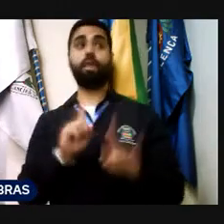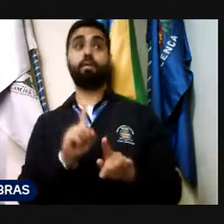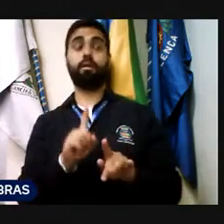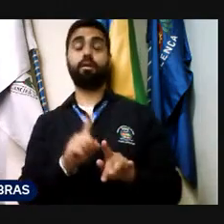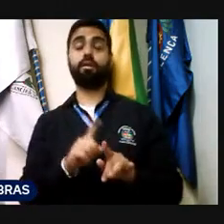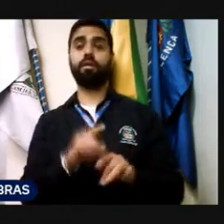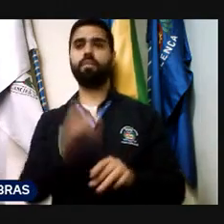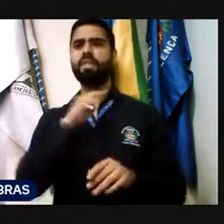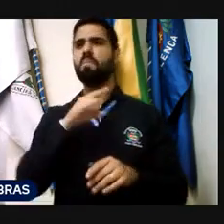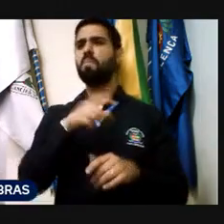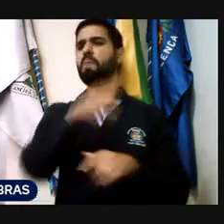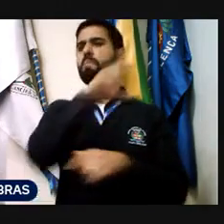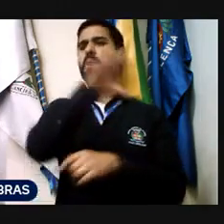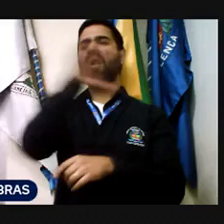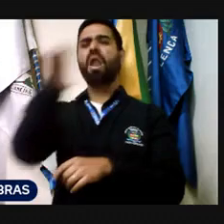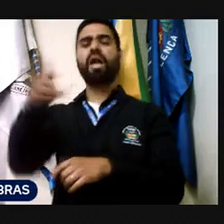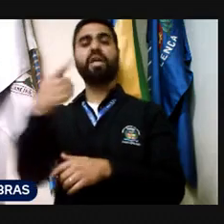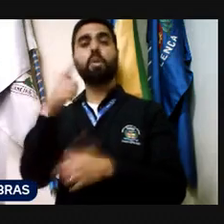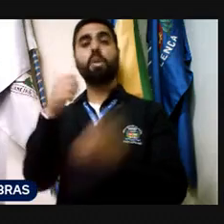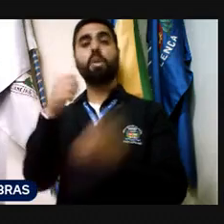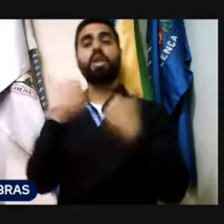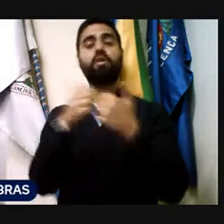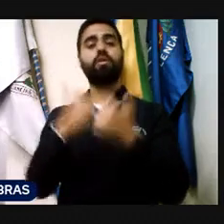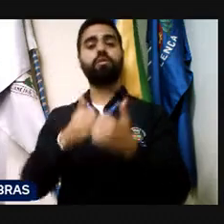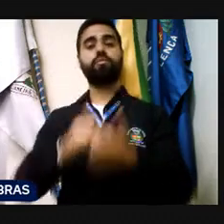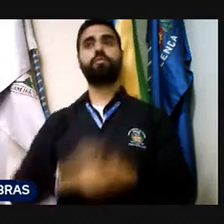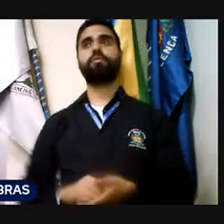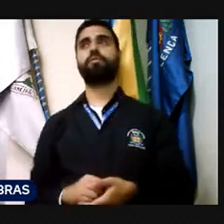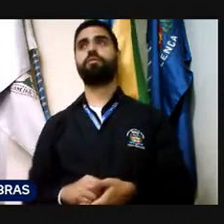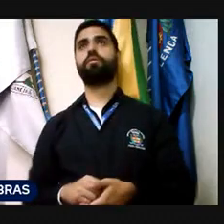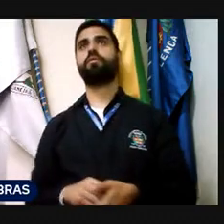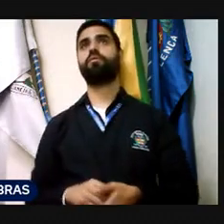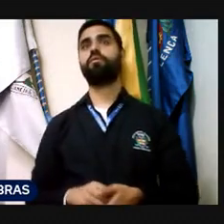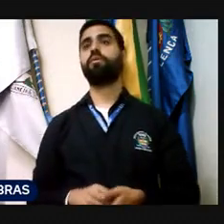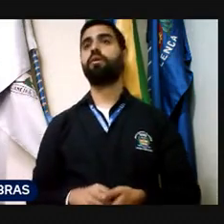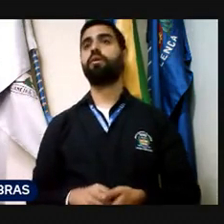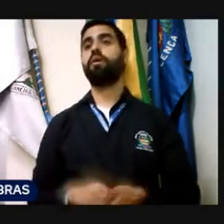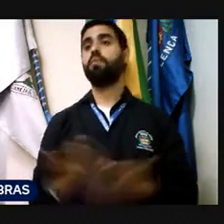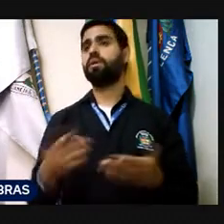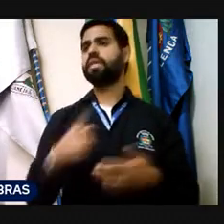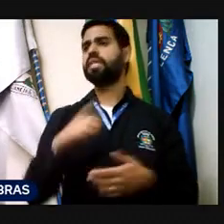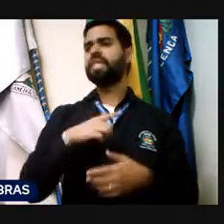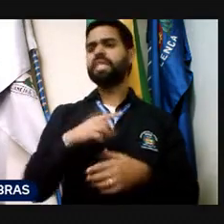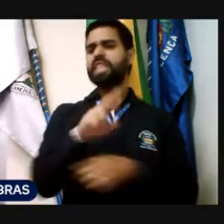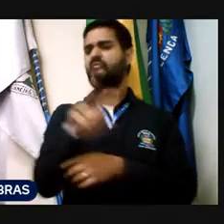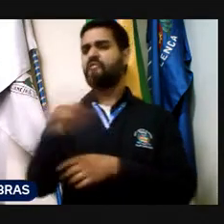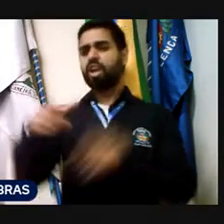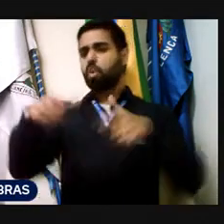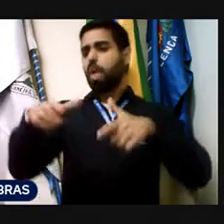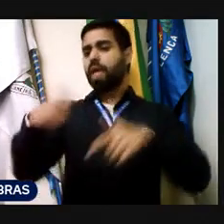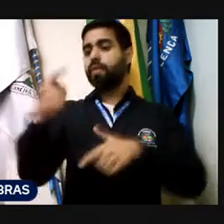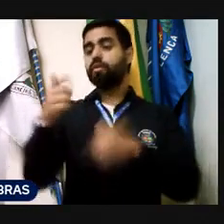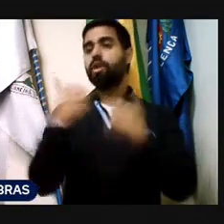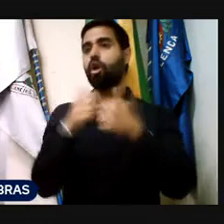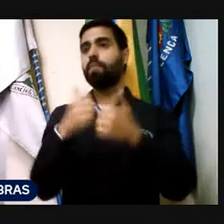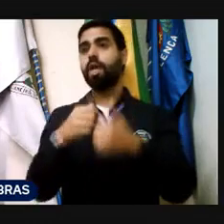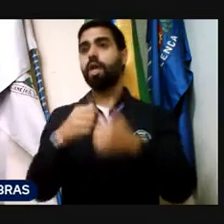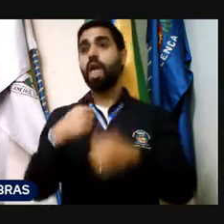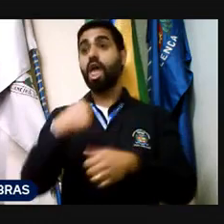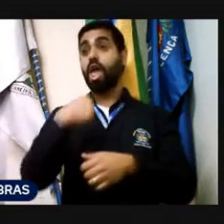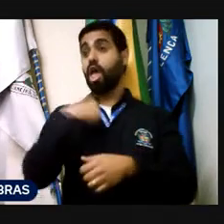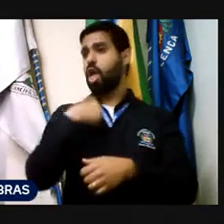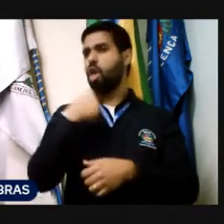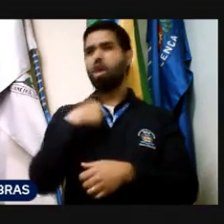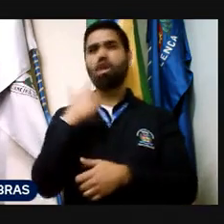passa ônibus, no Espalador não passa ônibus. No alto do Lopes não passa ônibus. Eu não vou